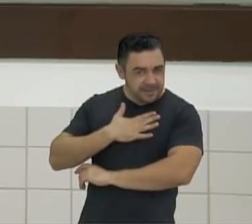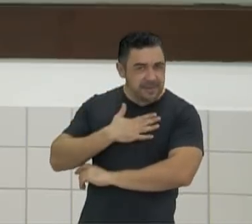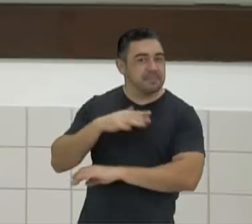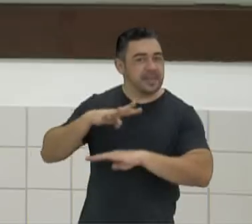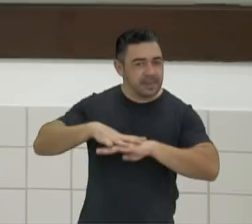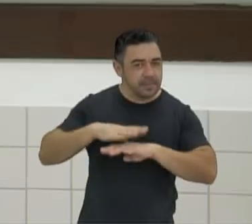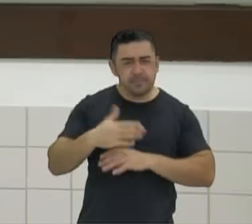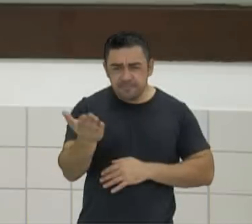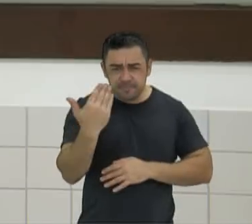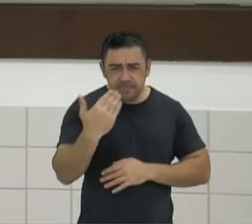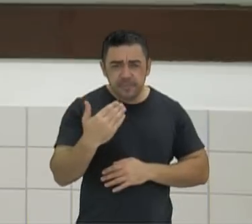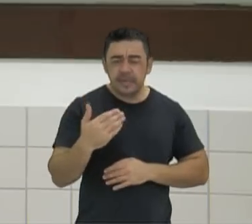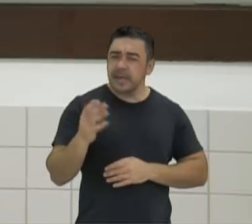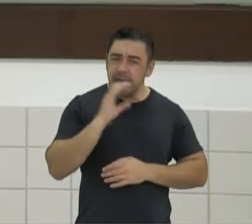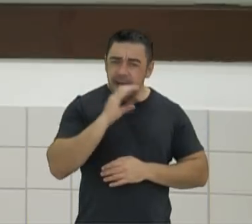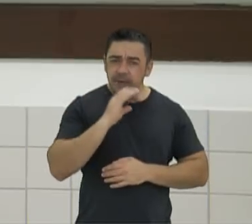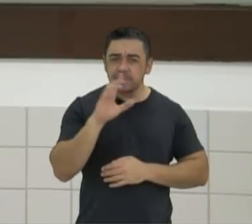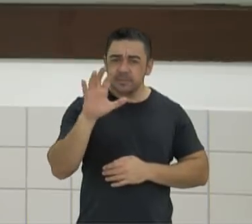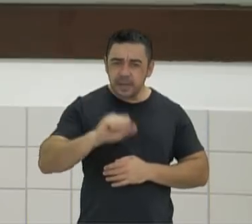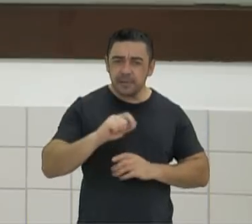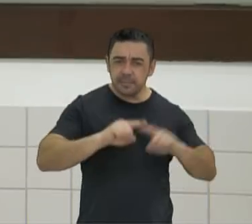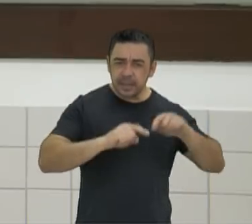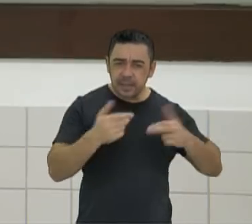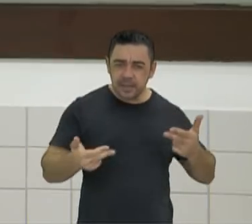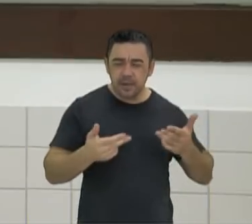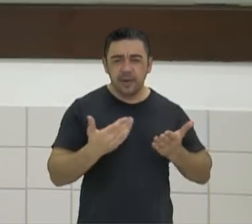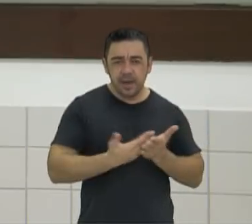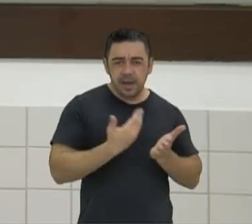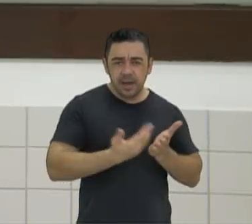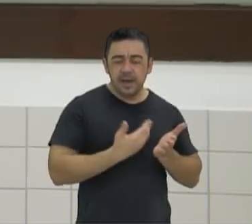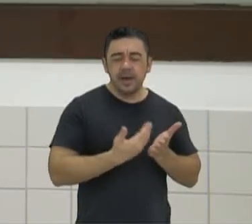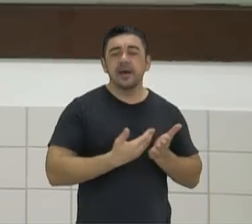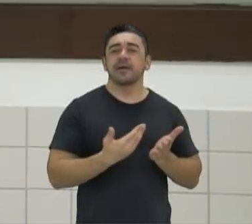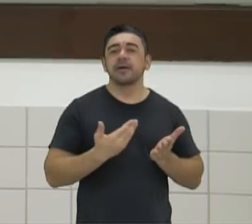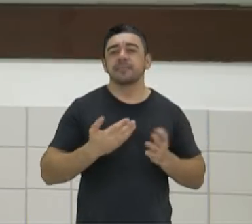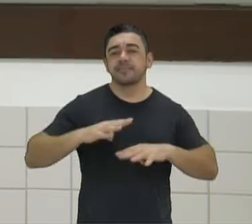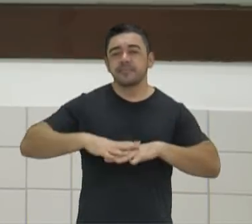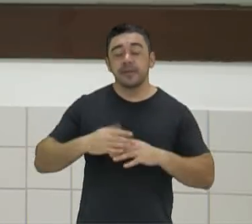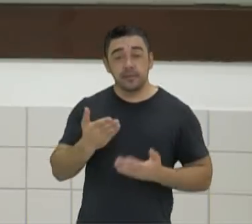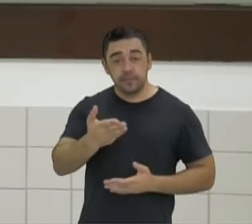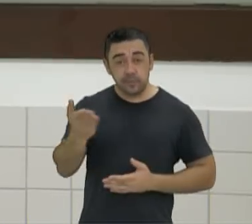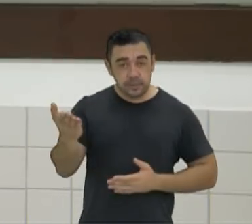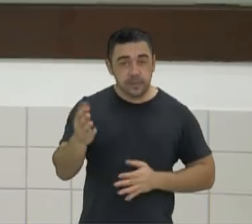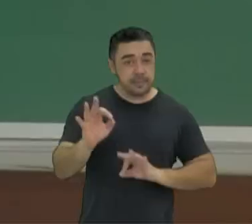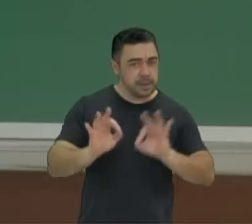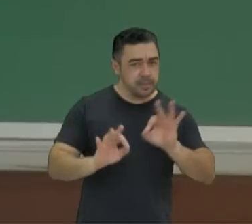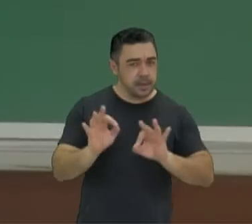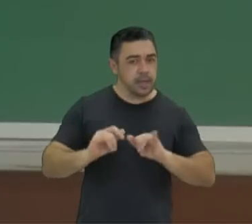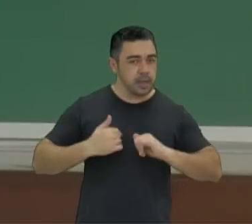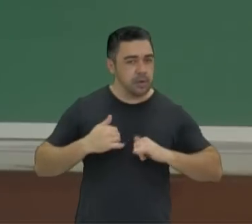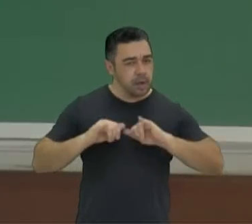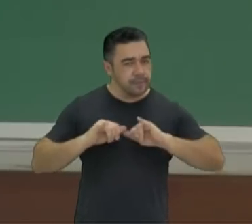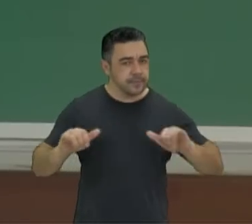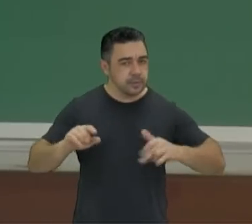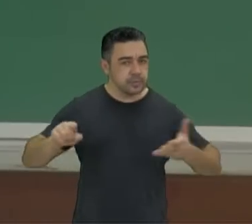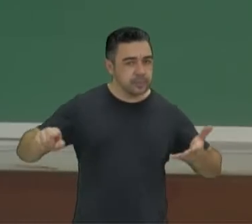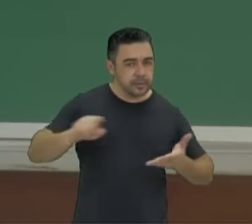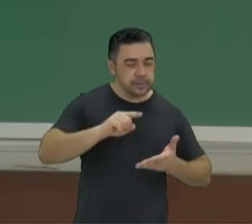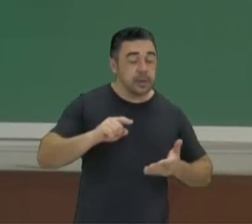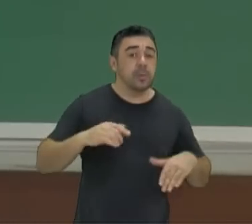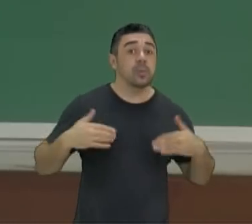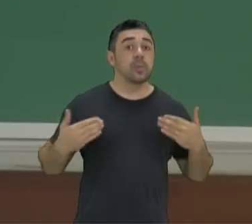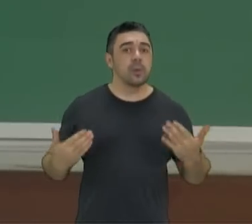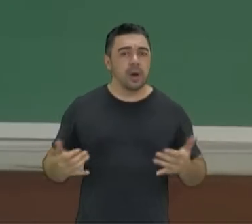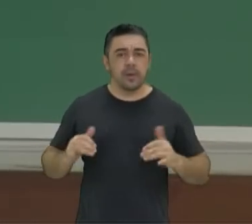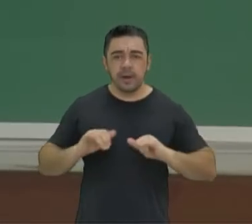caderno de vocês, pega o material de vocês para mais uma aula de matemática. Enquanto vocês vão preparando o material, eu vou dar alguns recadinhos. Quais são